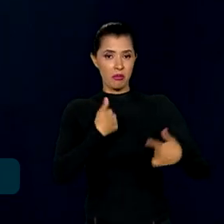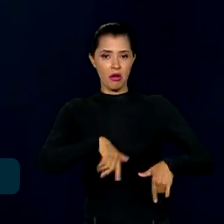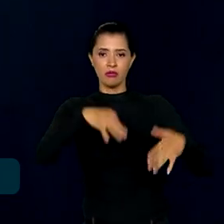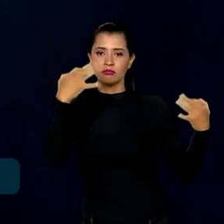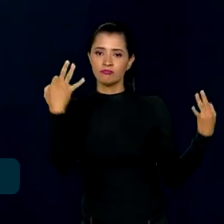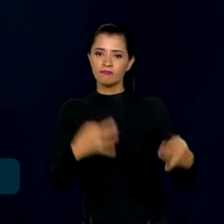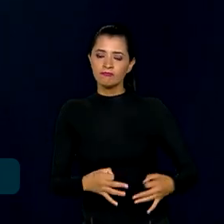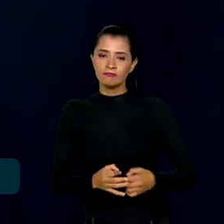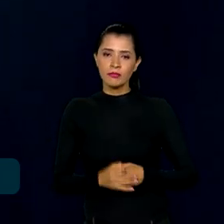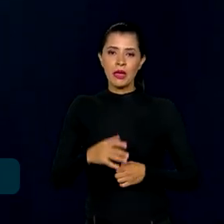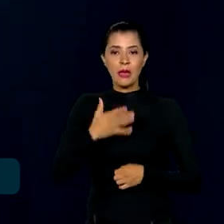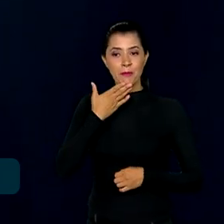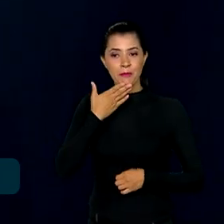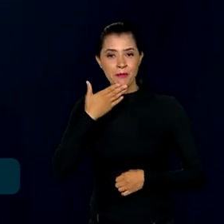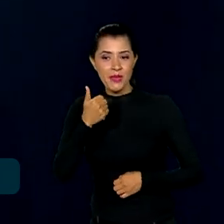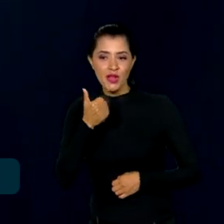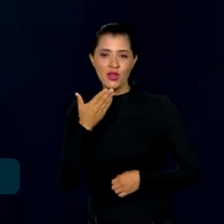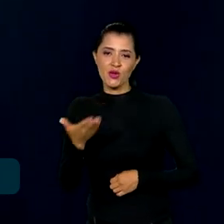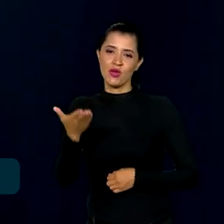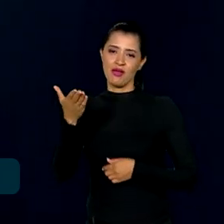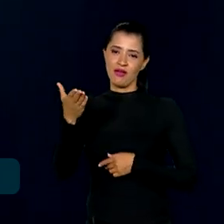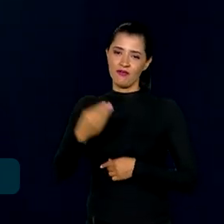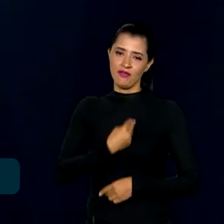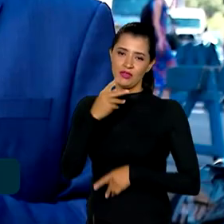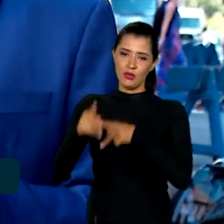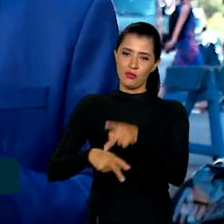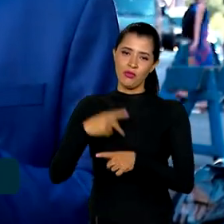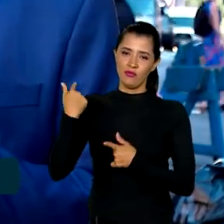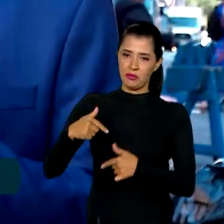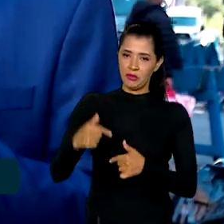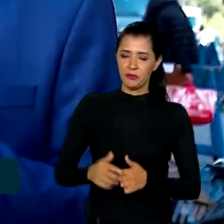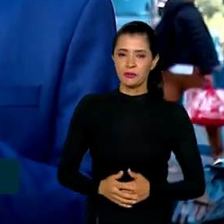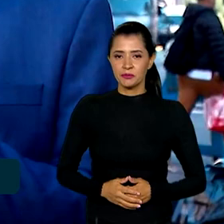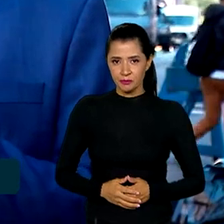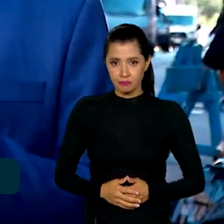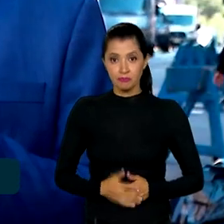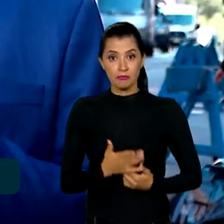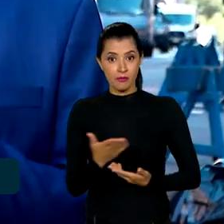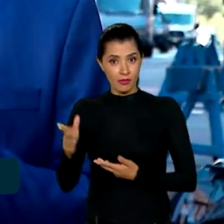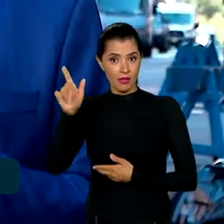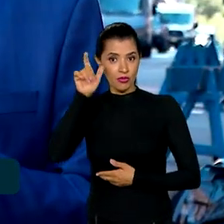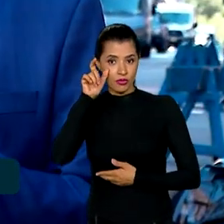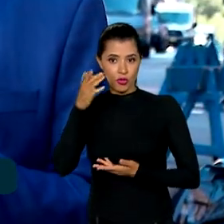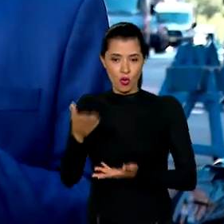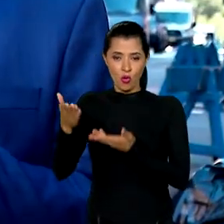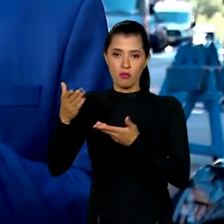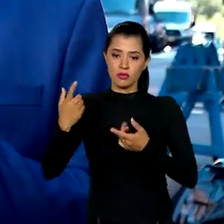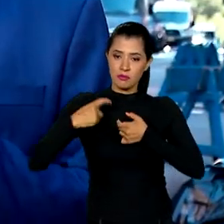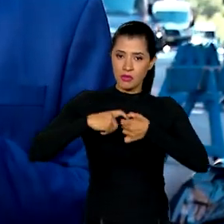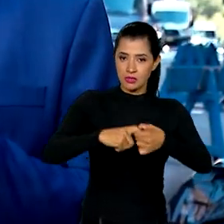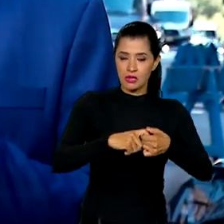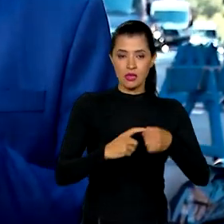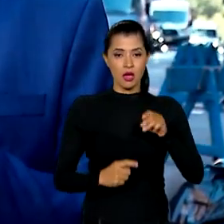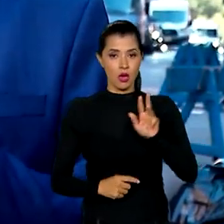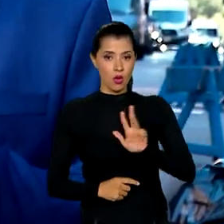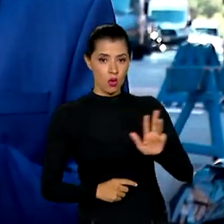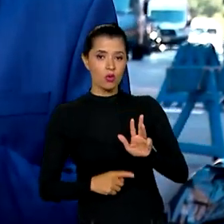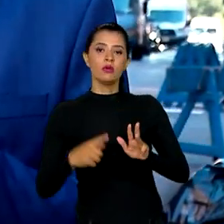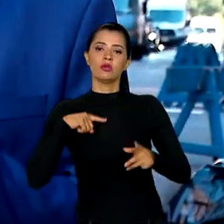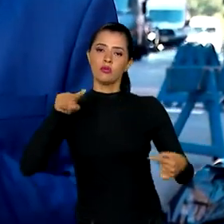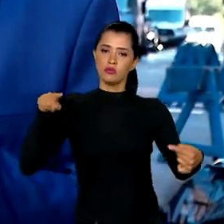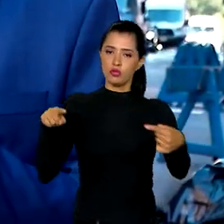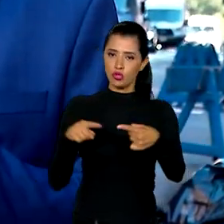decente para melhorar a vida do povo trabalhador. Para Joe Biden, essa parceria com o Lula tem um objetivo